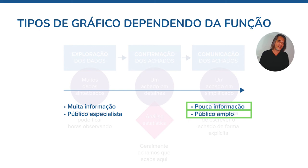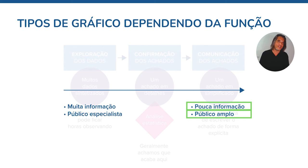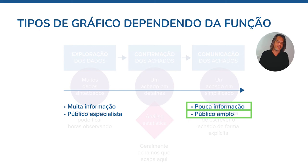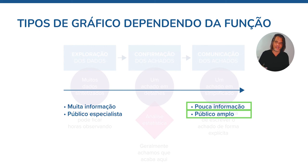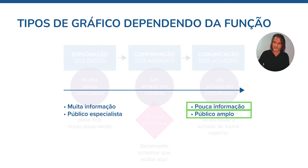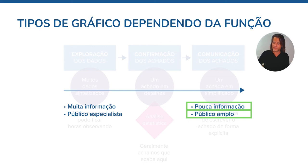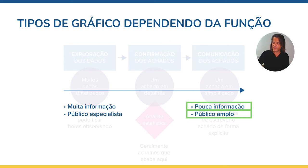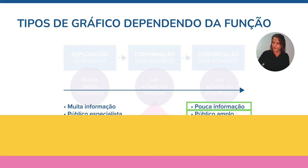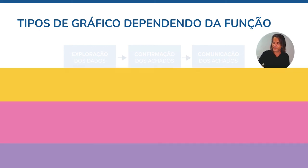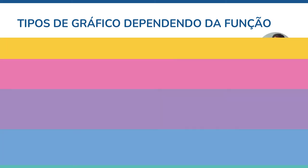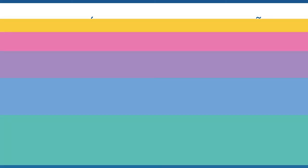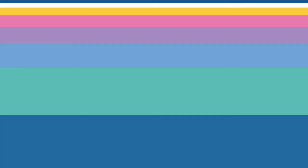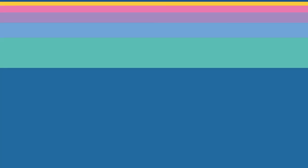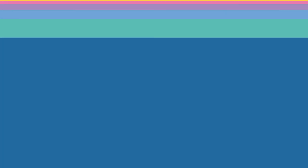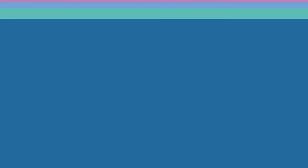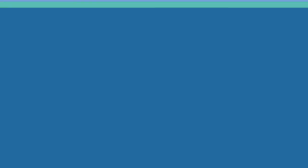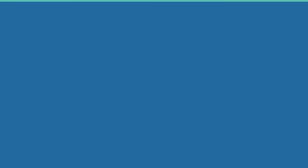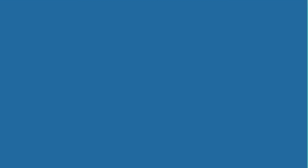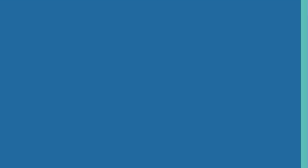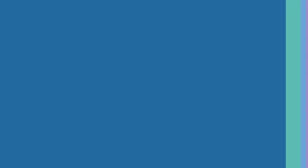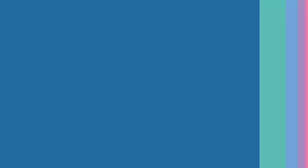da análise de dados.